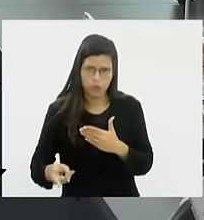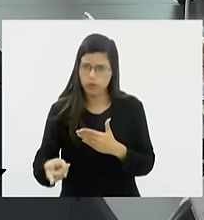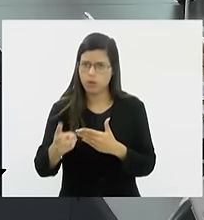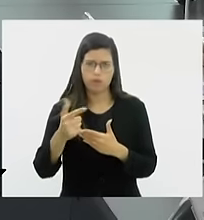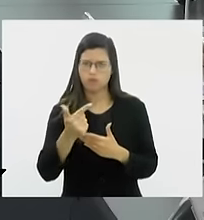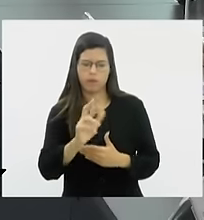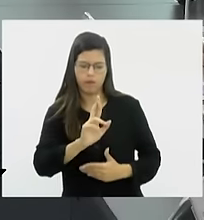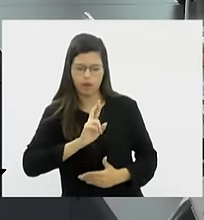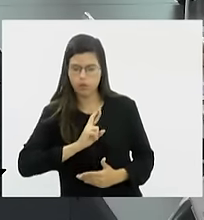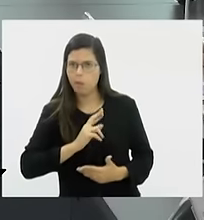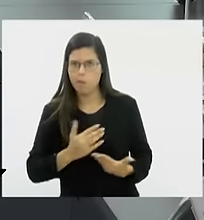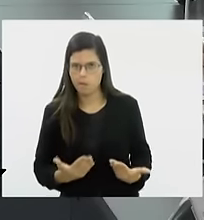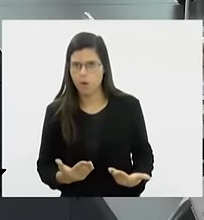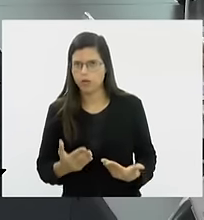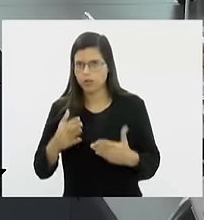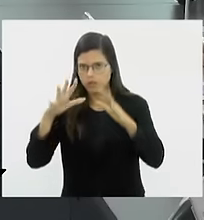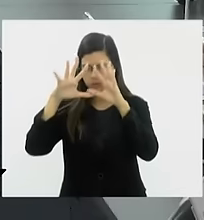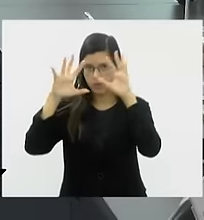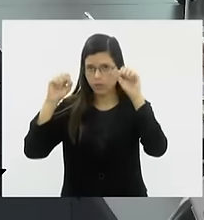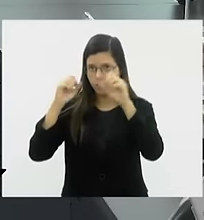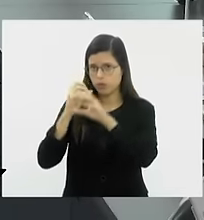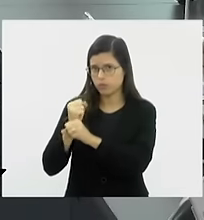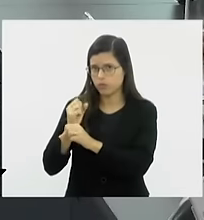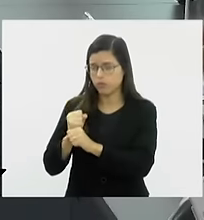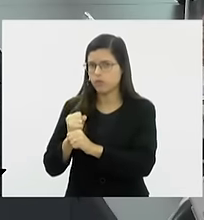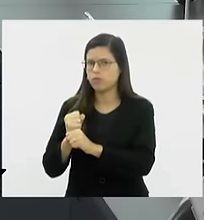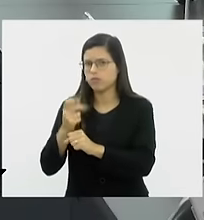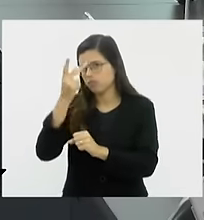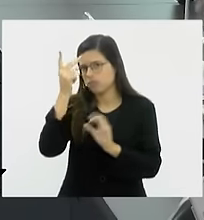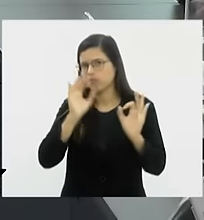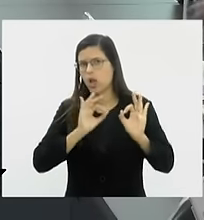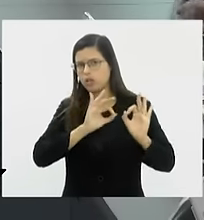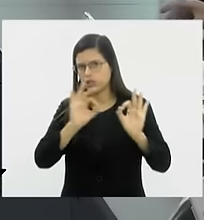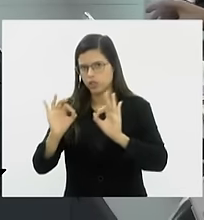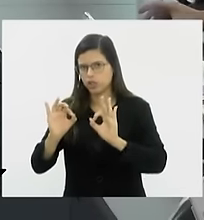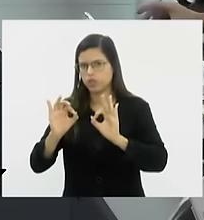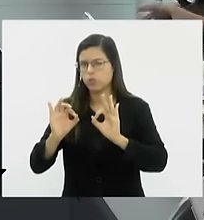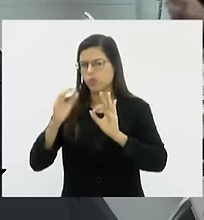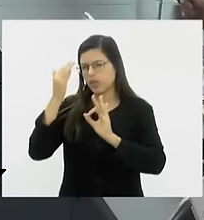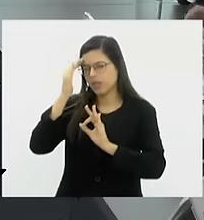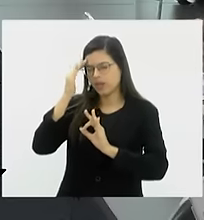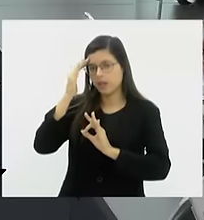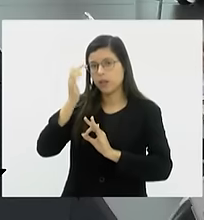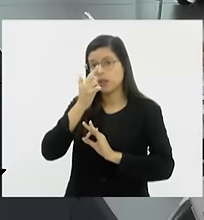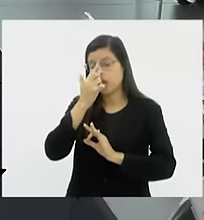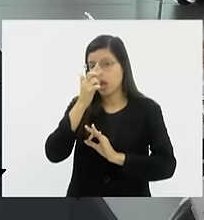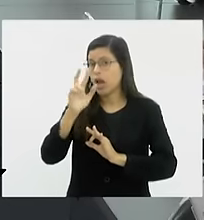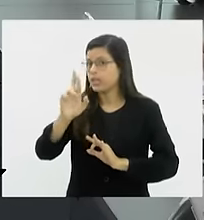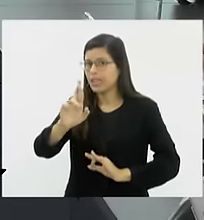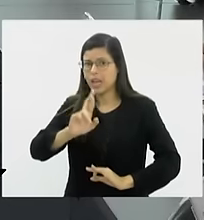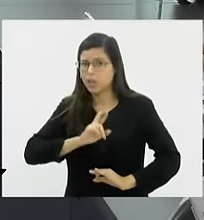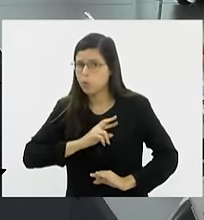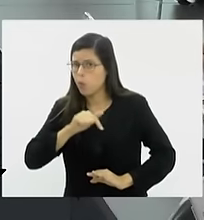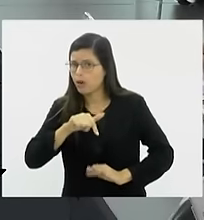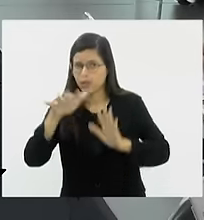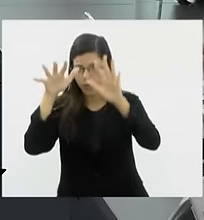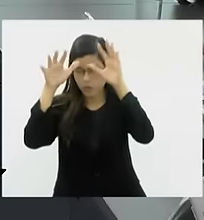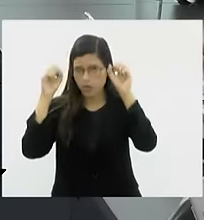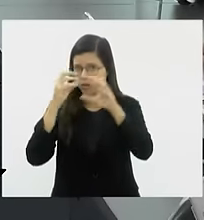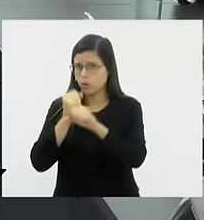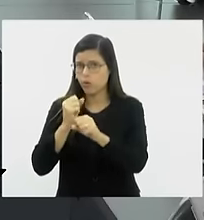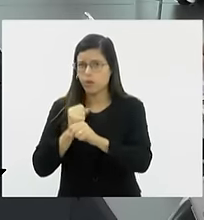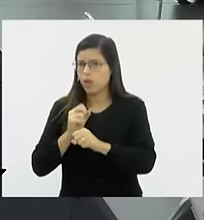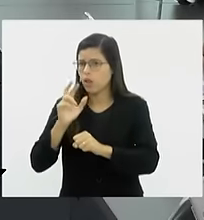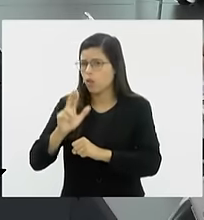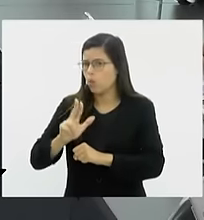de Contas. Sim. Então que fique claro para aquele que nos assiste que essa resposta do Tribunal não é em relação à representação